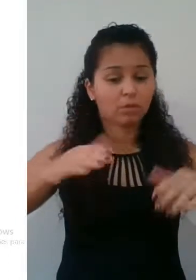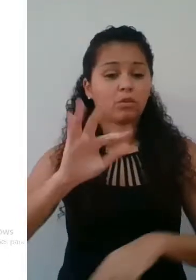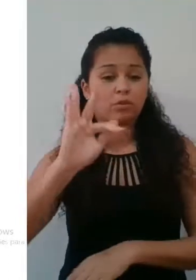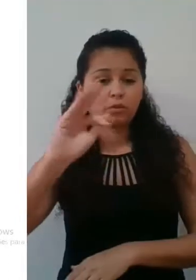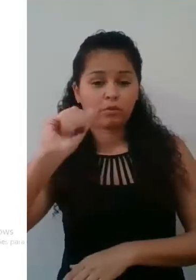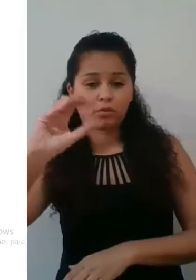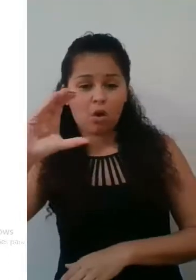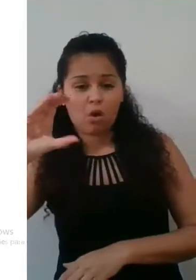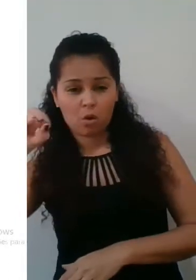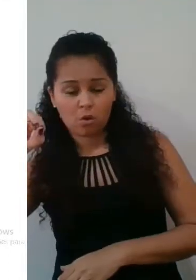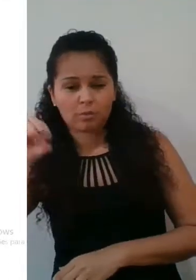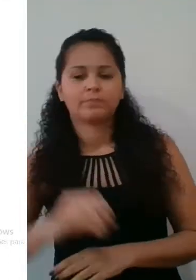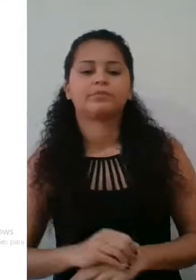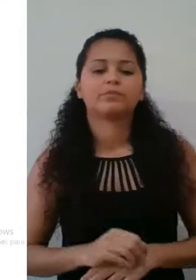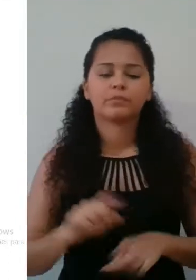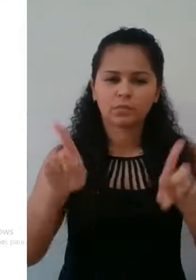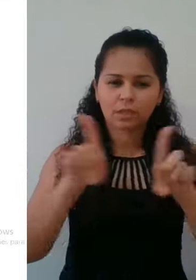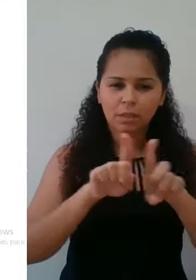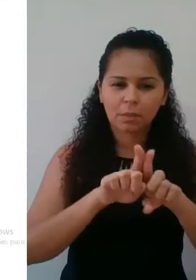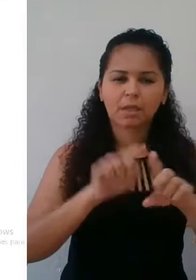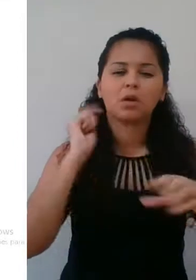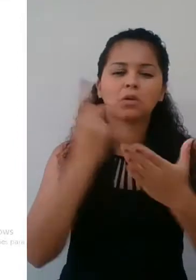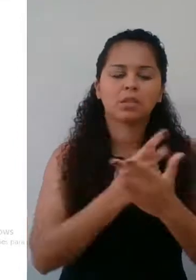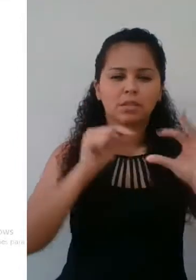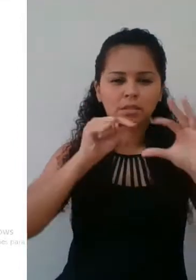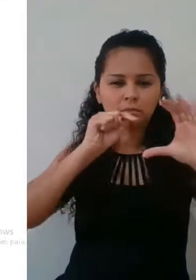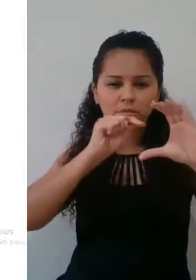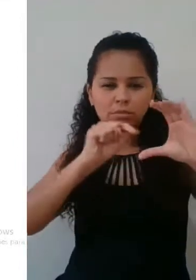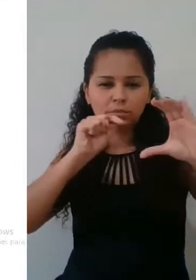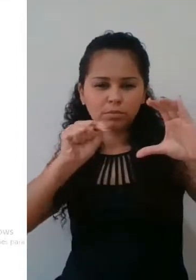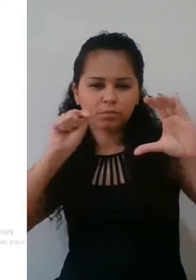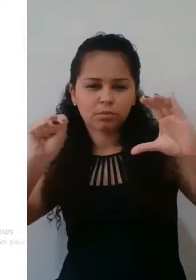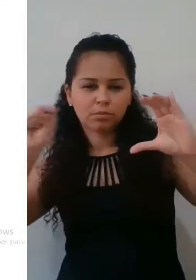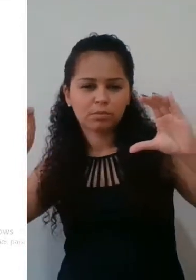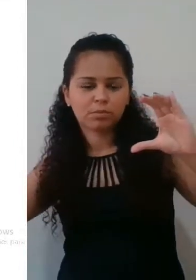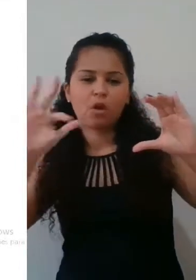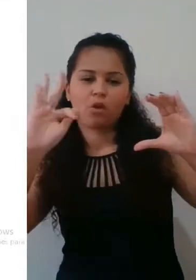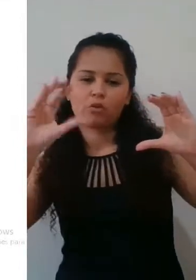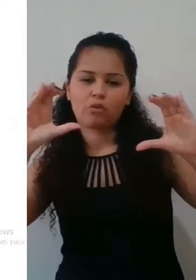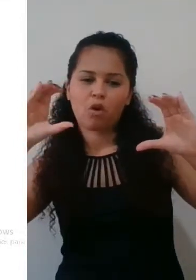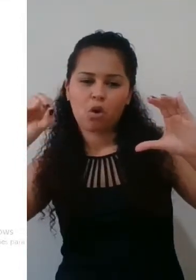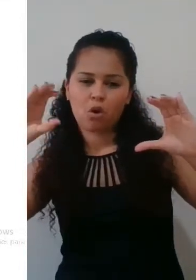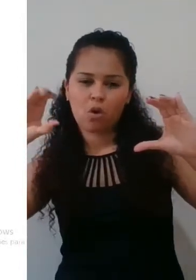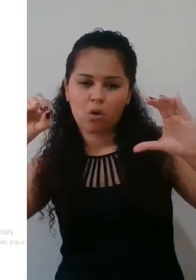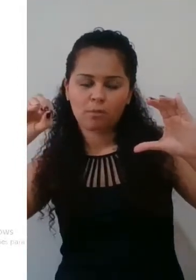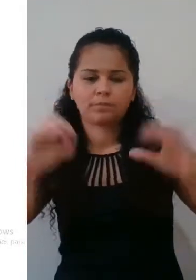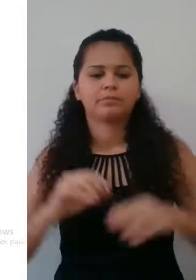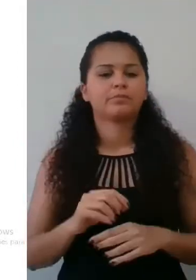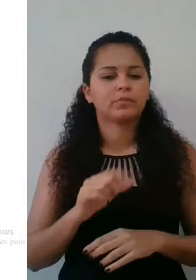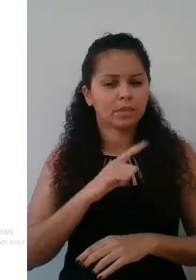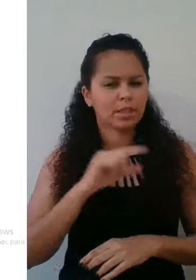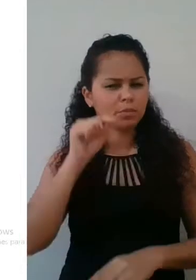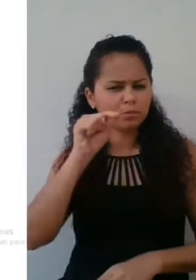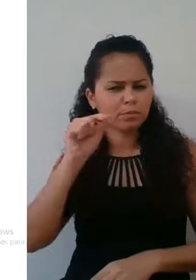é refletido de forma que o prolongamento dele passe pelo foco. Essas situações de prolongamento a gente vai ter quando a gente